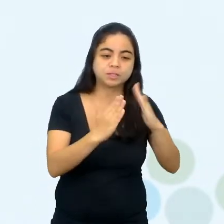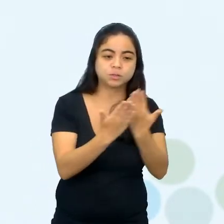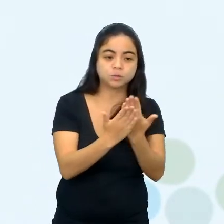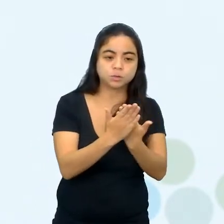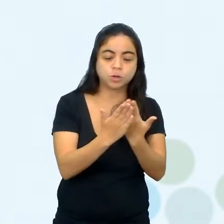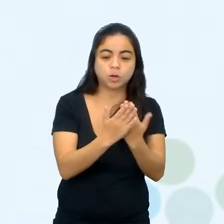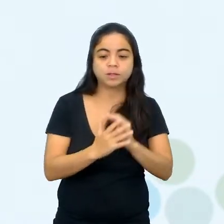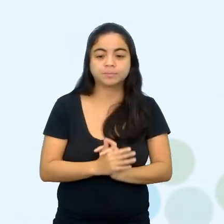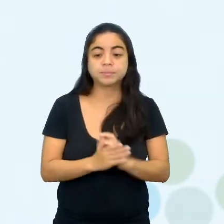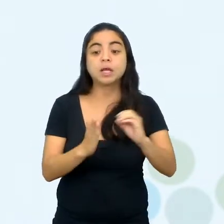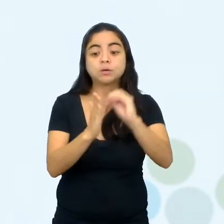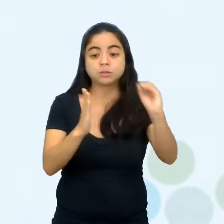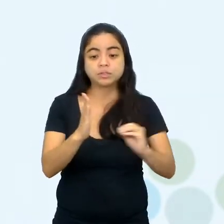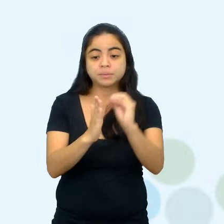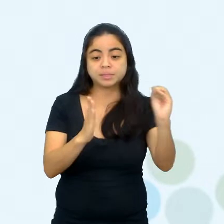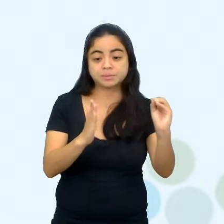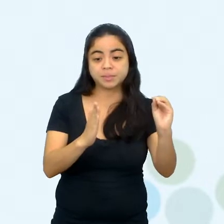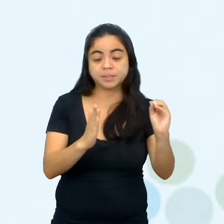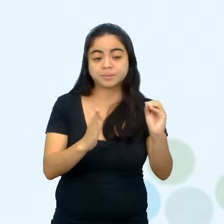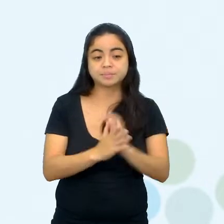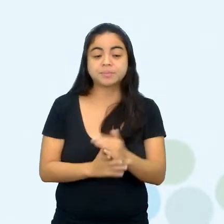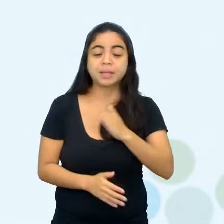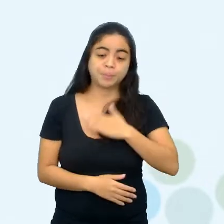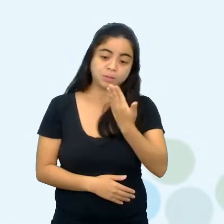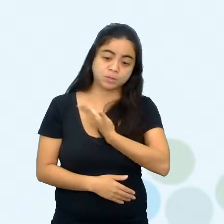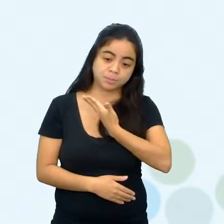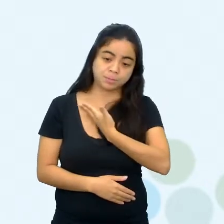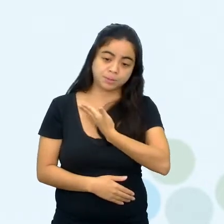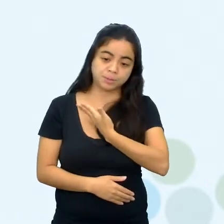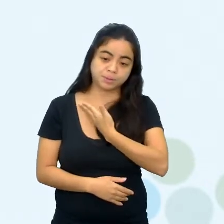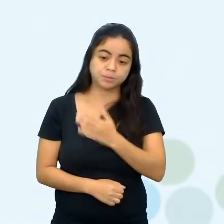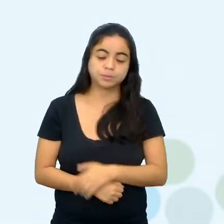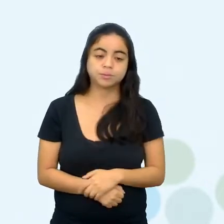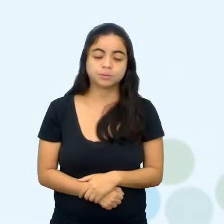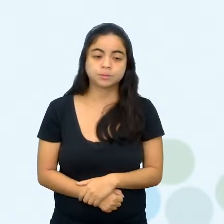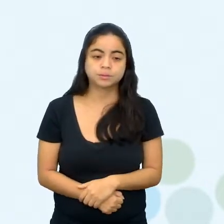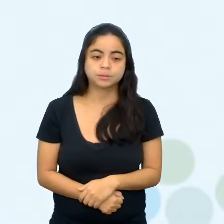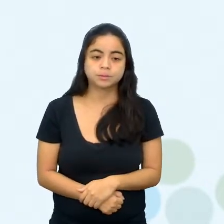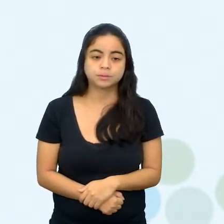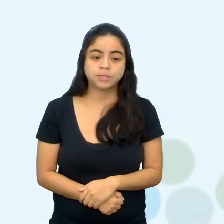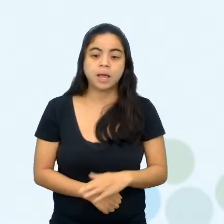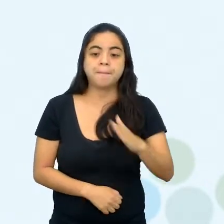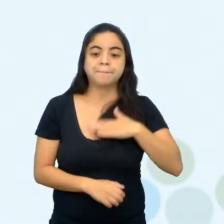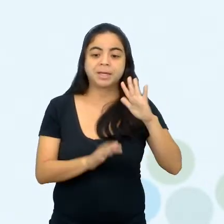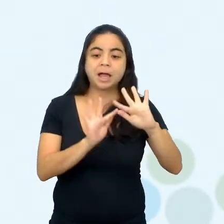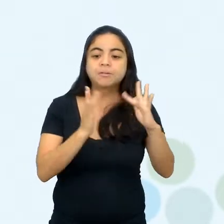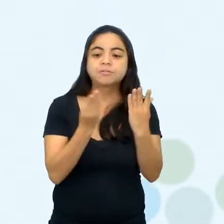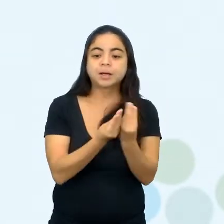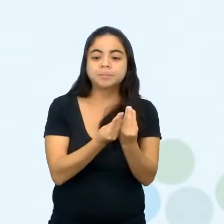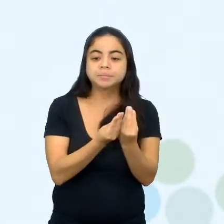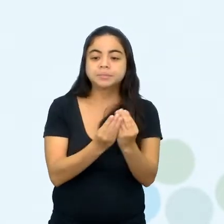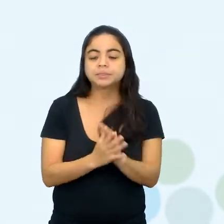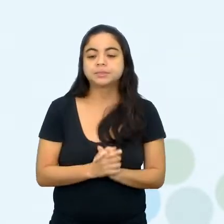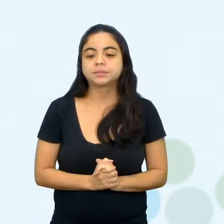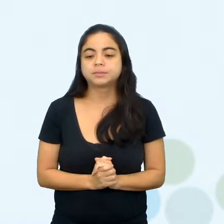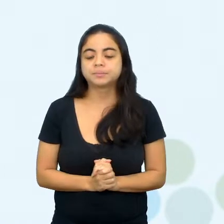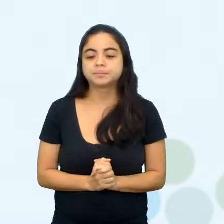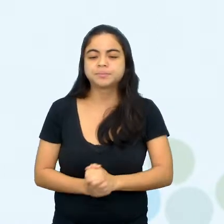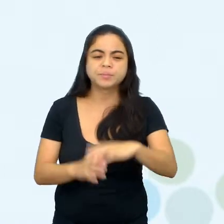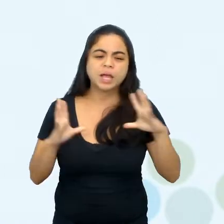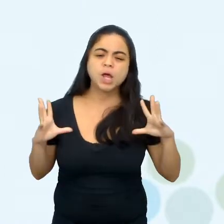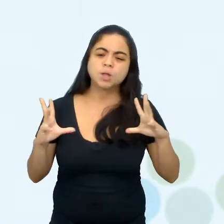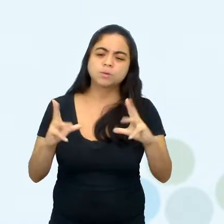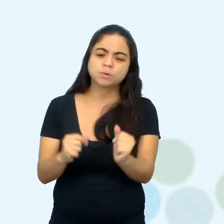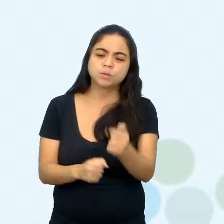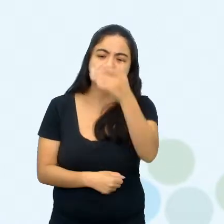CMSP, né, meus amigos, minha família, todas